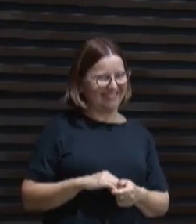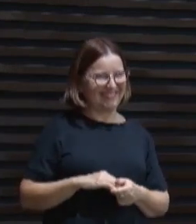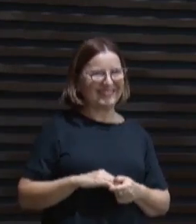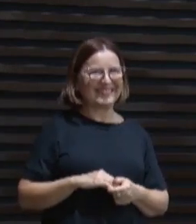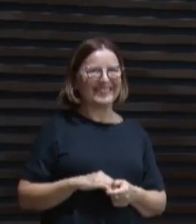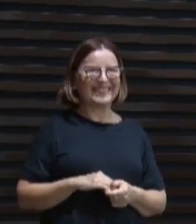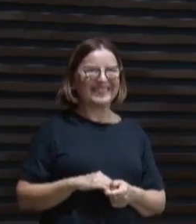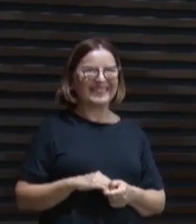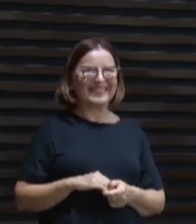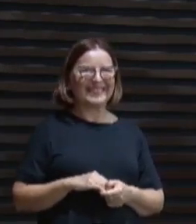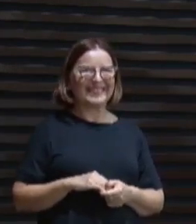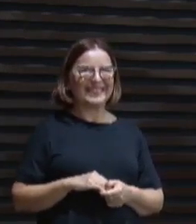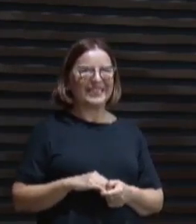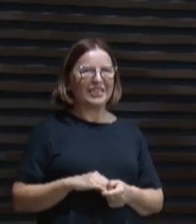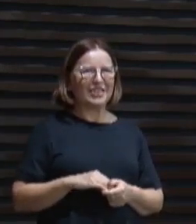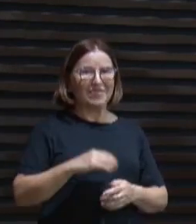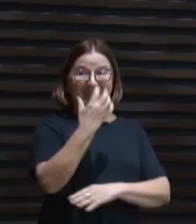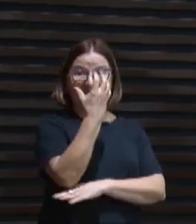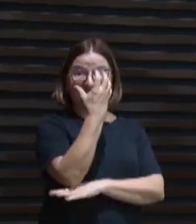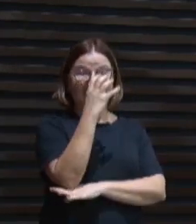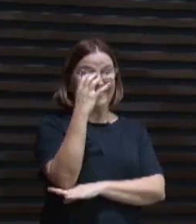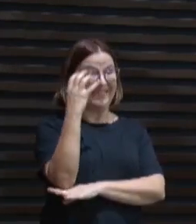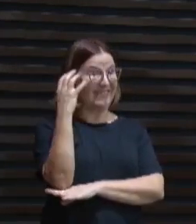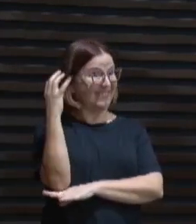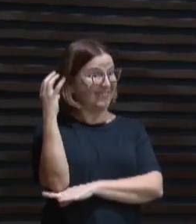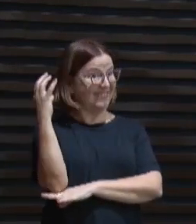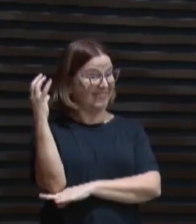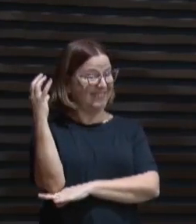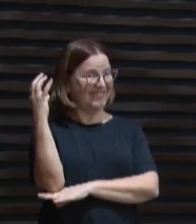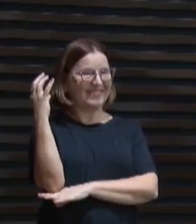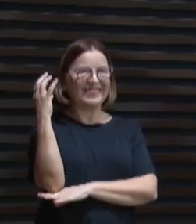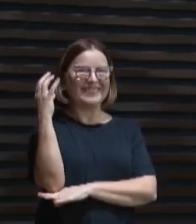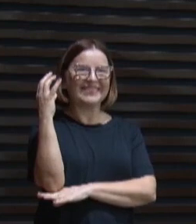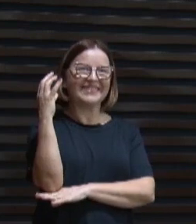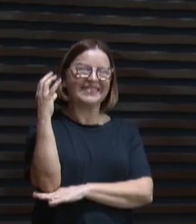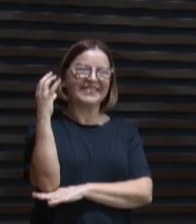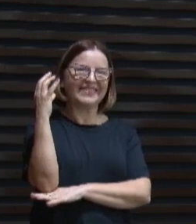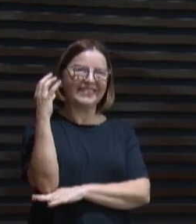um botânico que passeia numa mata.